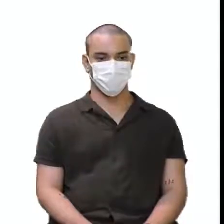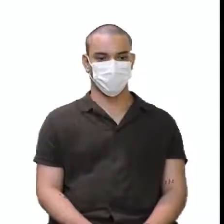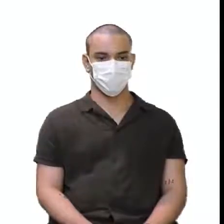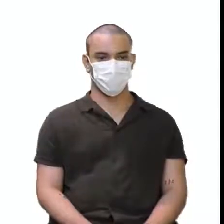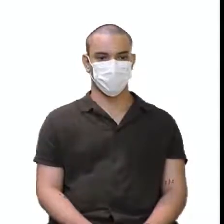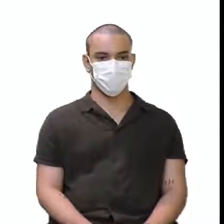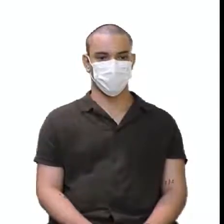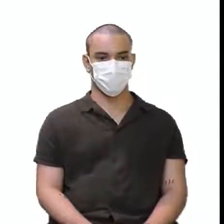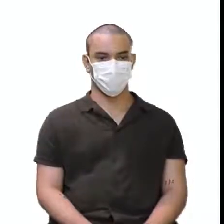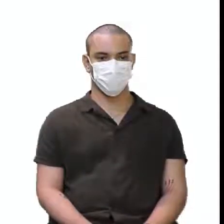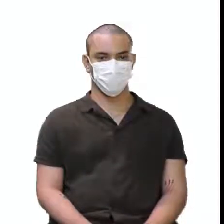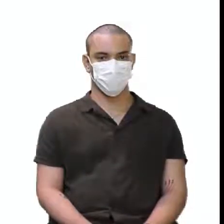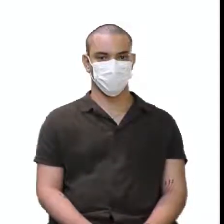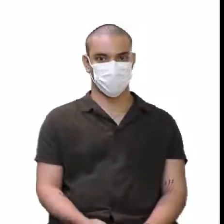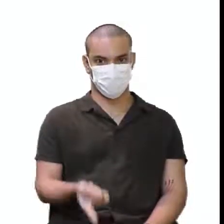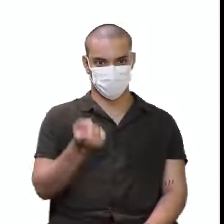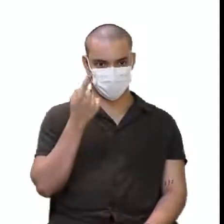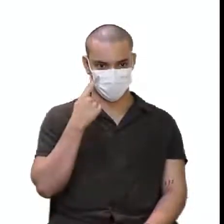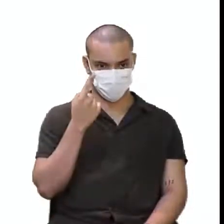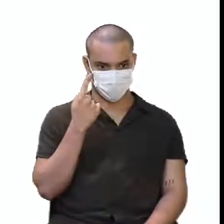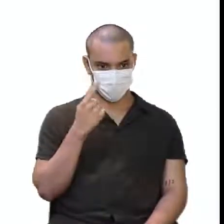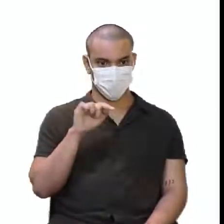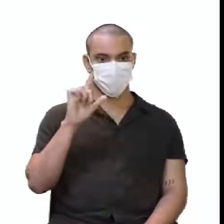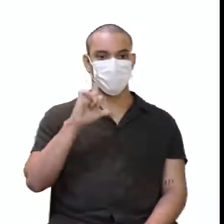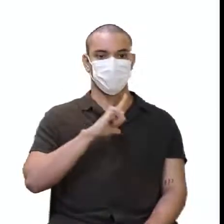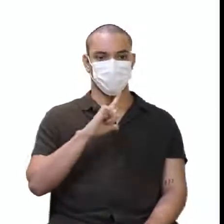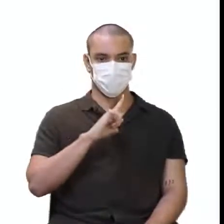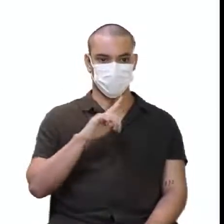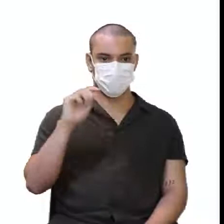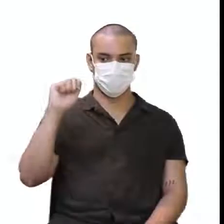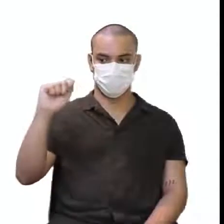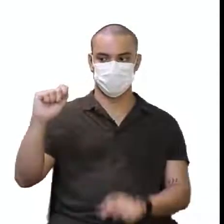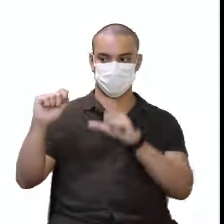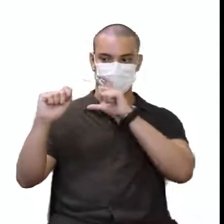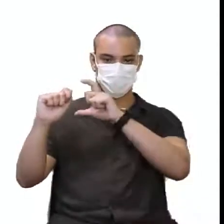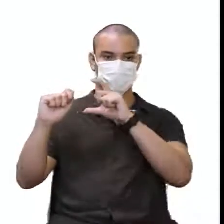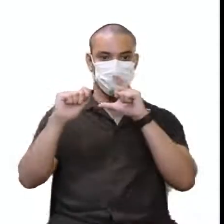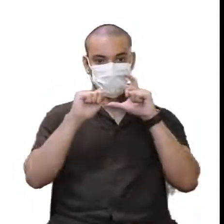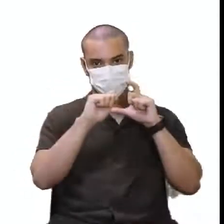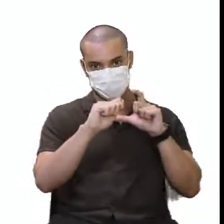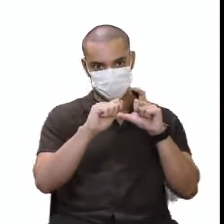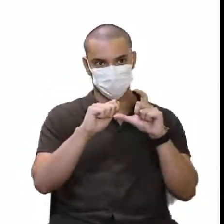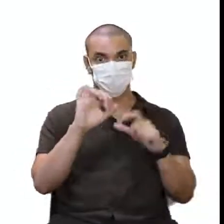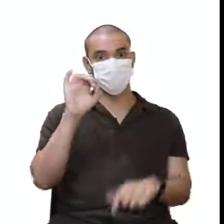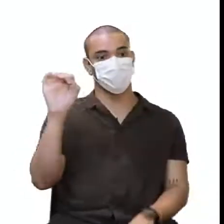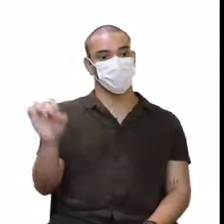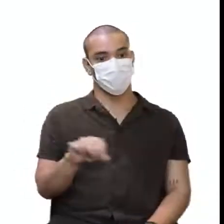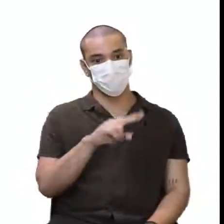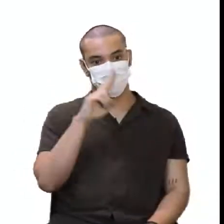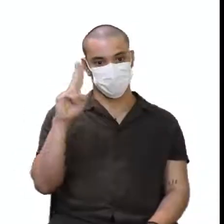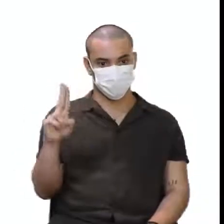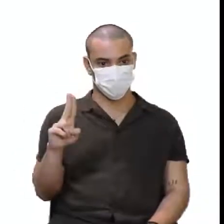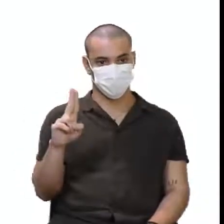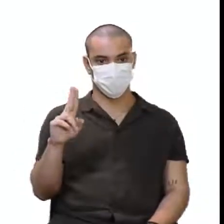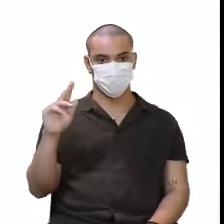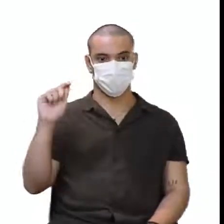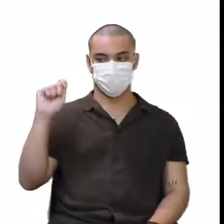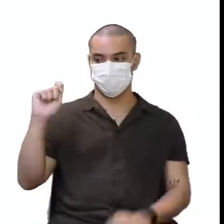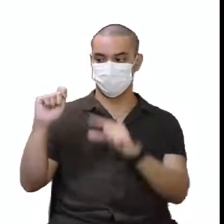caneta. Aí, ó, ou ele ia ter homozigoto azão,